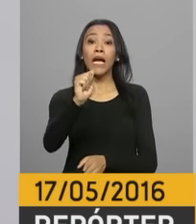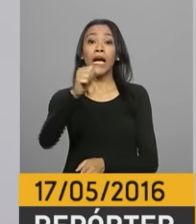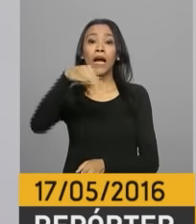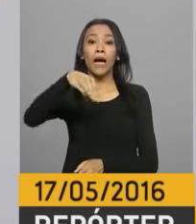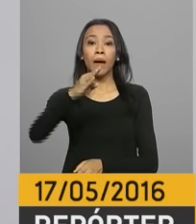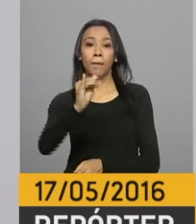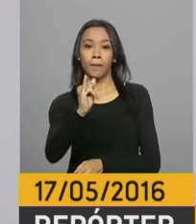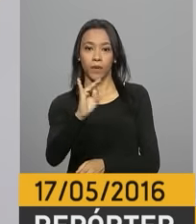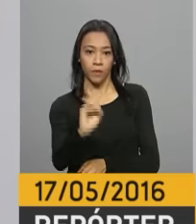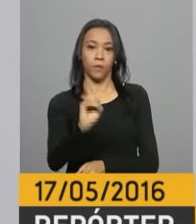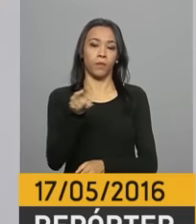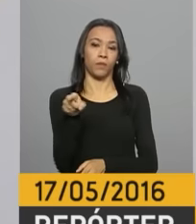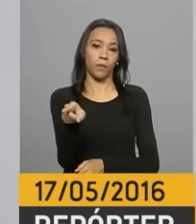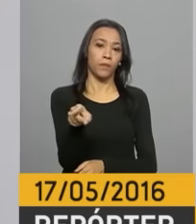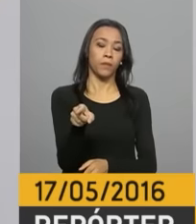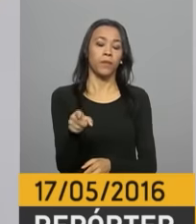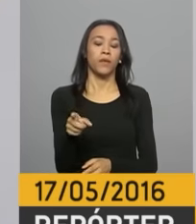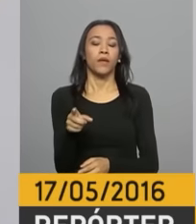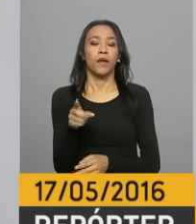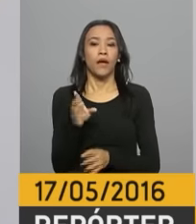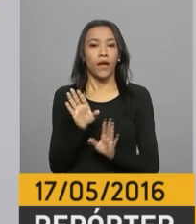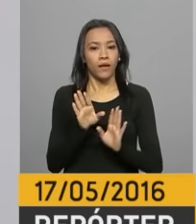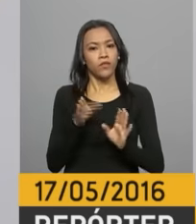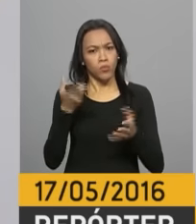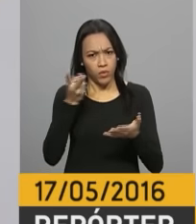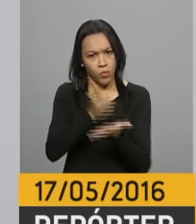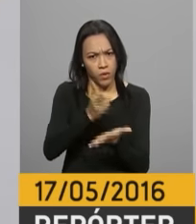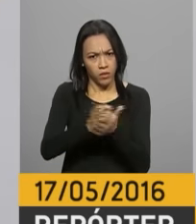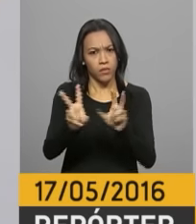Banco Central, conforme já foi